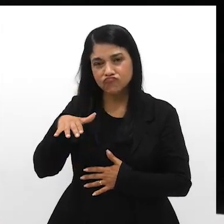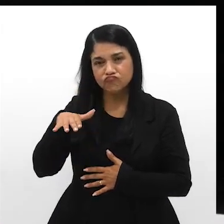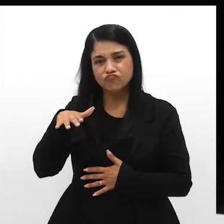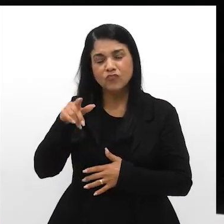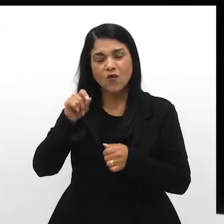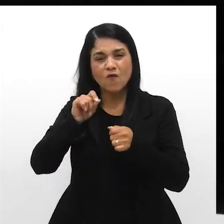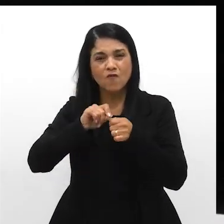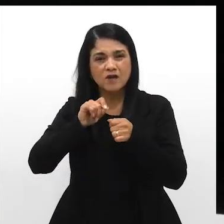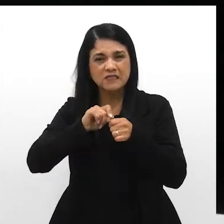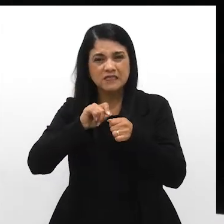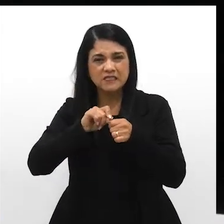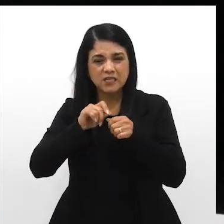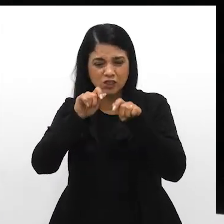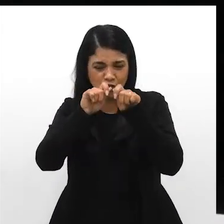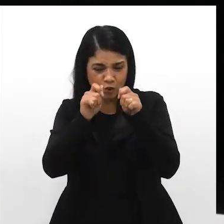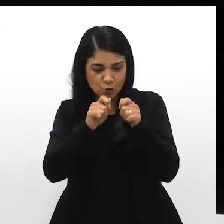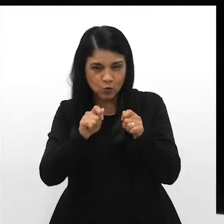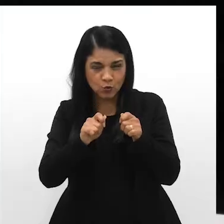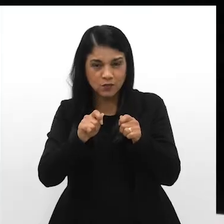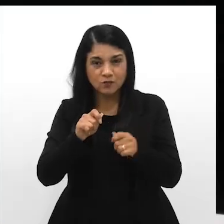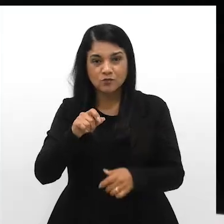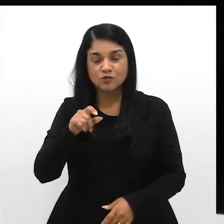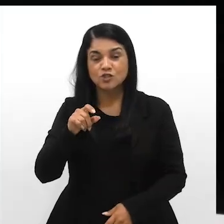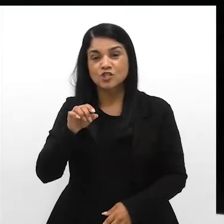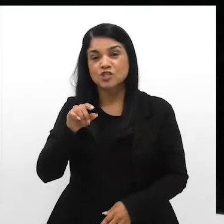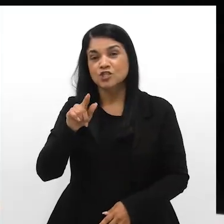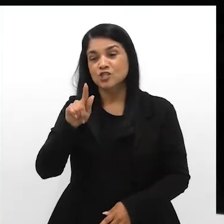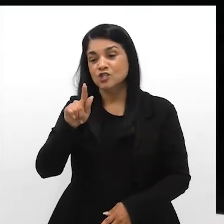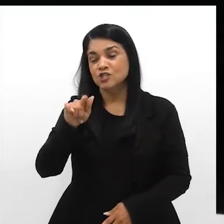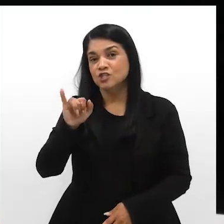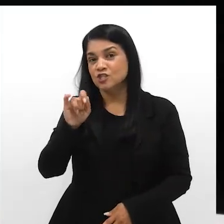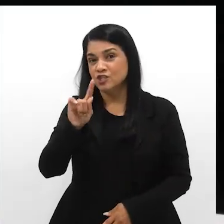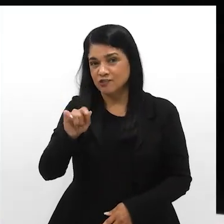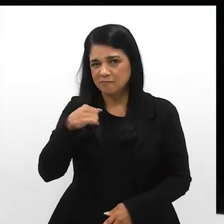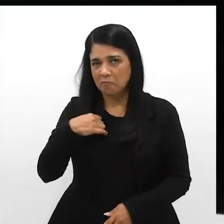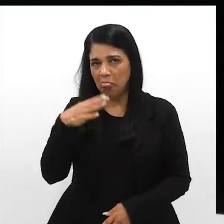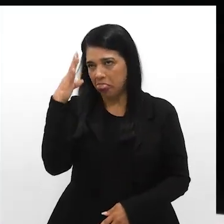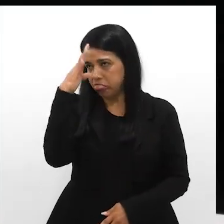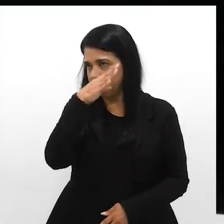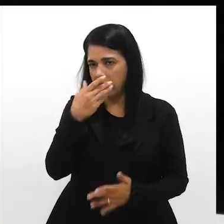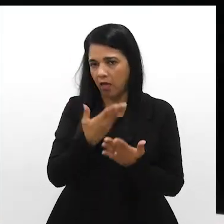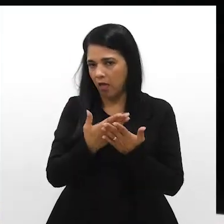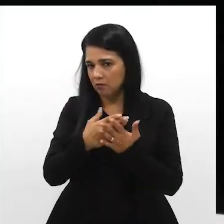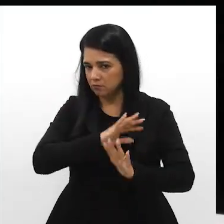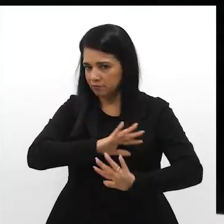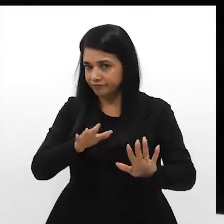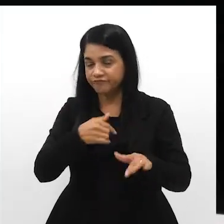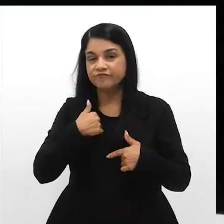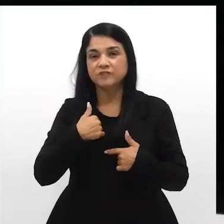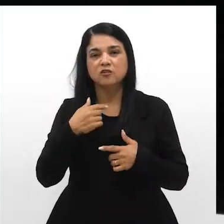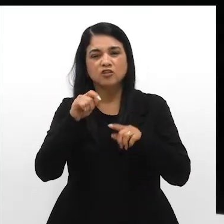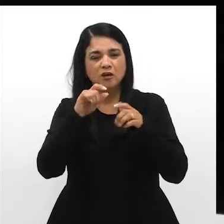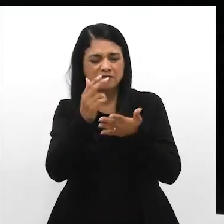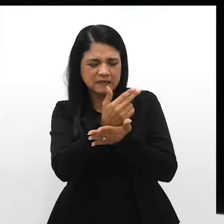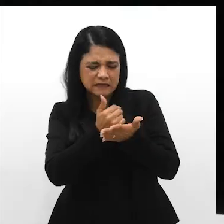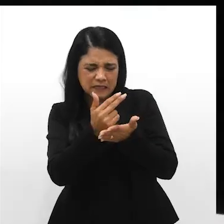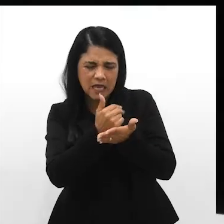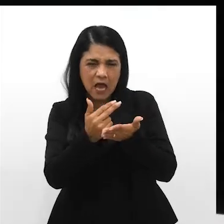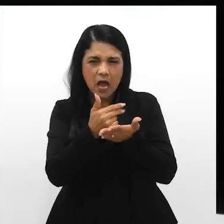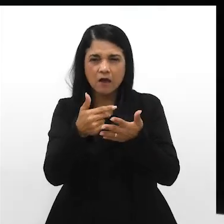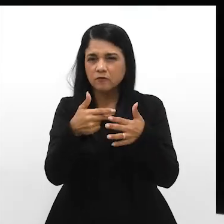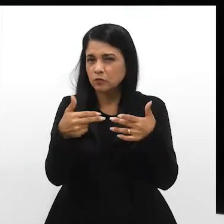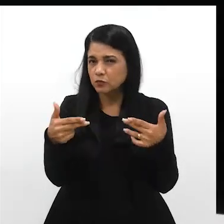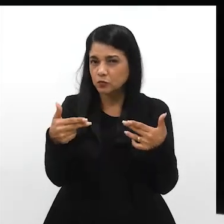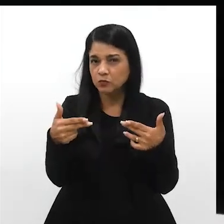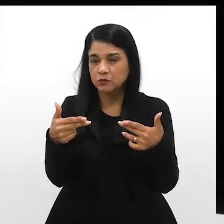fazia umas esculturas no giz, enquanto eu não prestava atenção na aula. Então, já esculpia, eu já